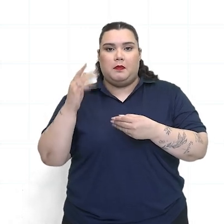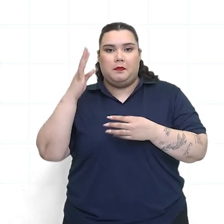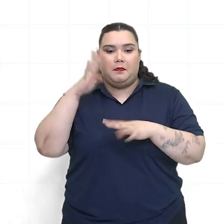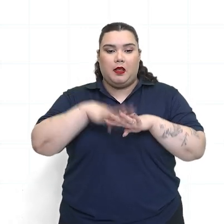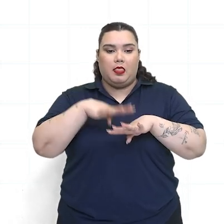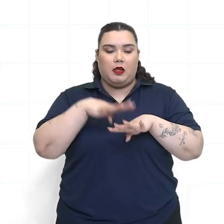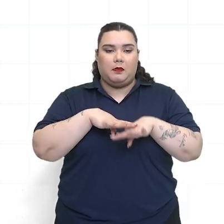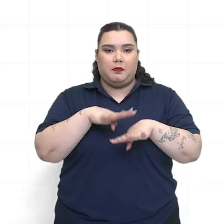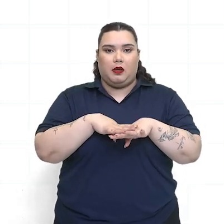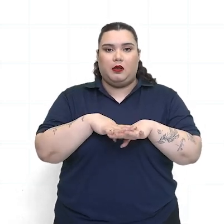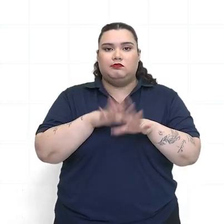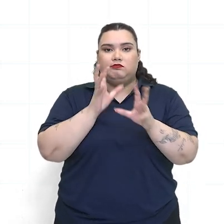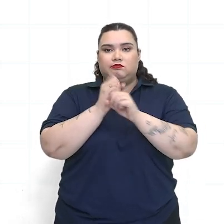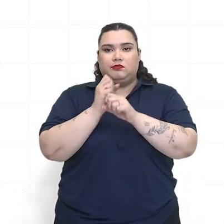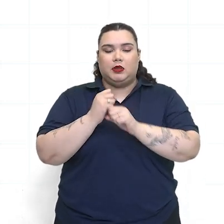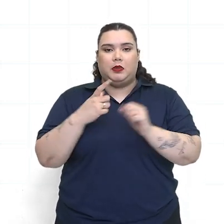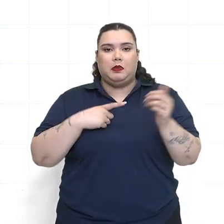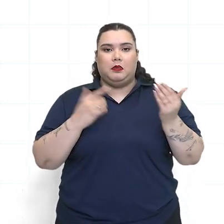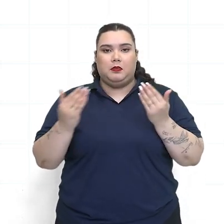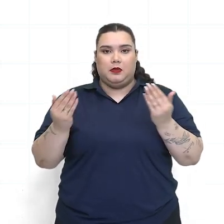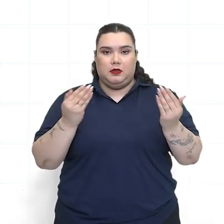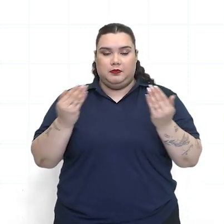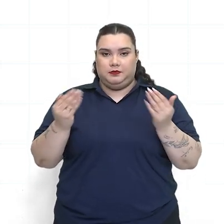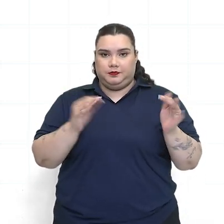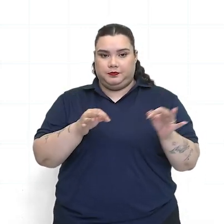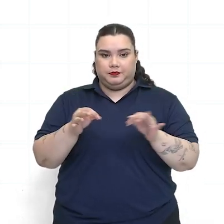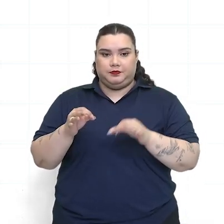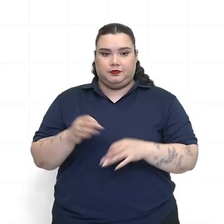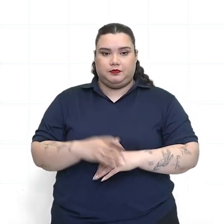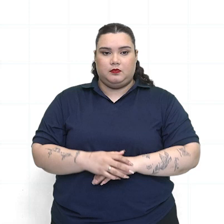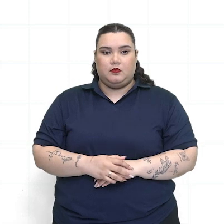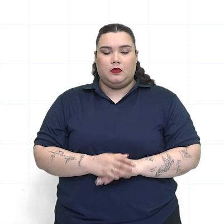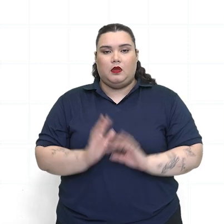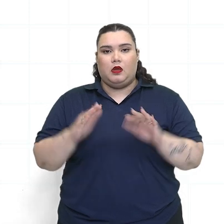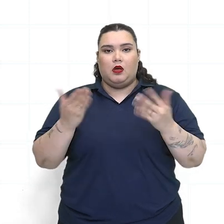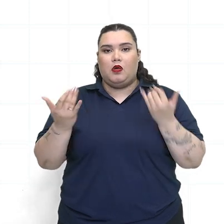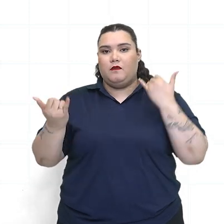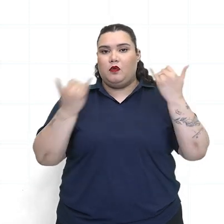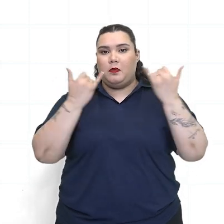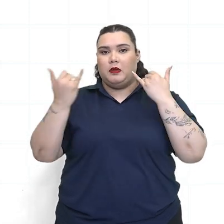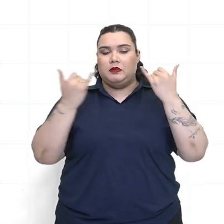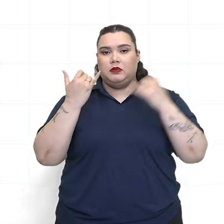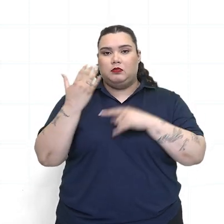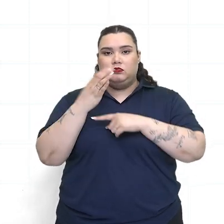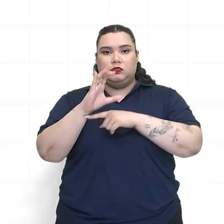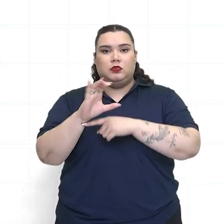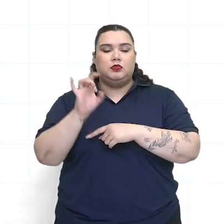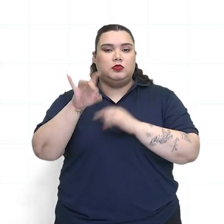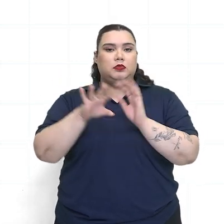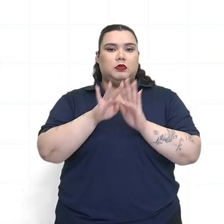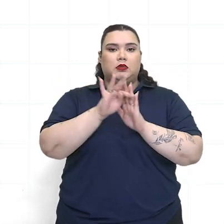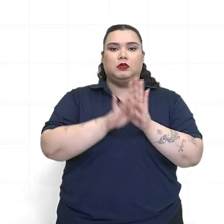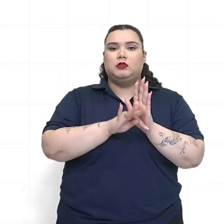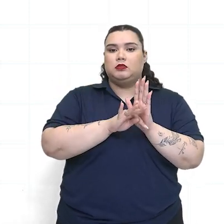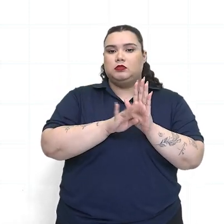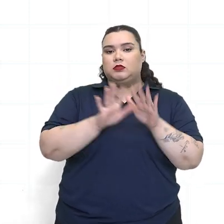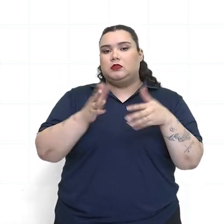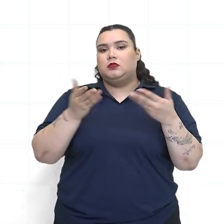cálculos matemáticos, fazendo uma comparação aí com Einstein. E a notícia ela tem só o texto, né?